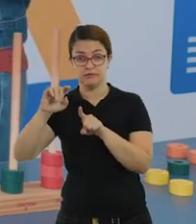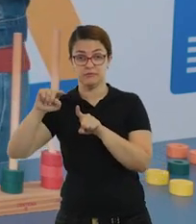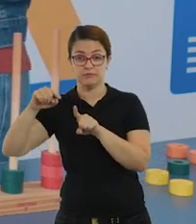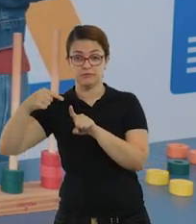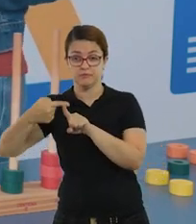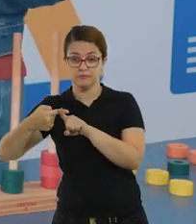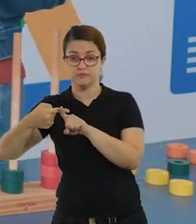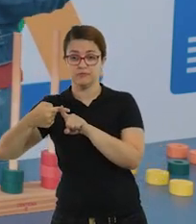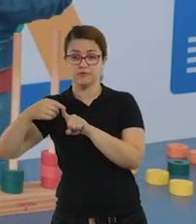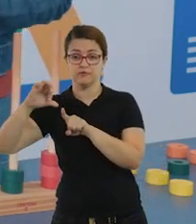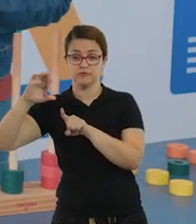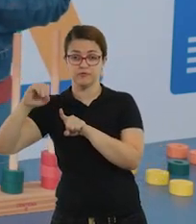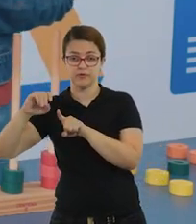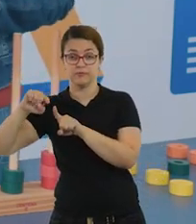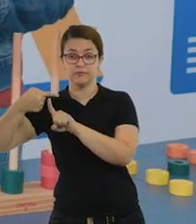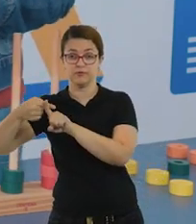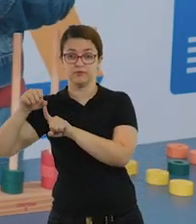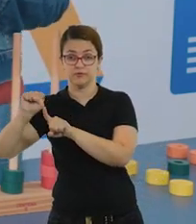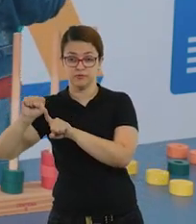mais 90 mais 8,